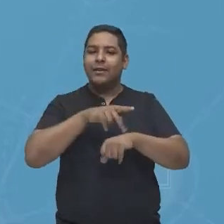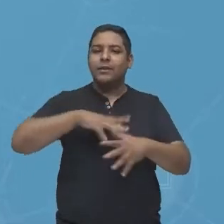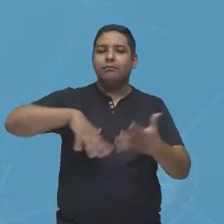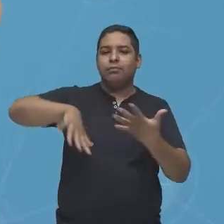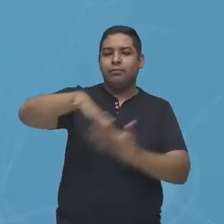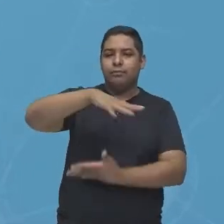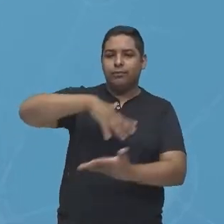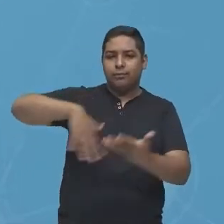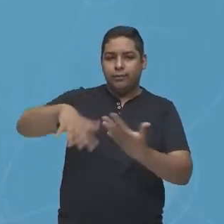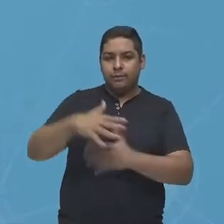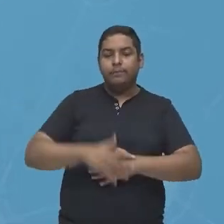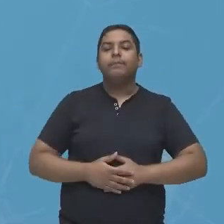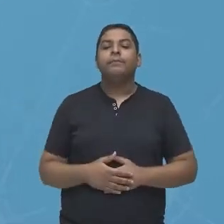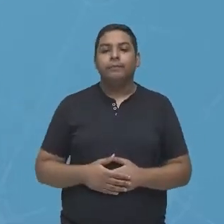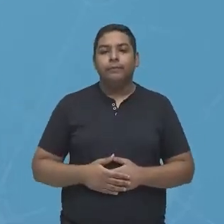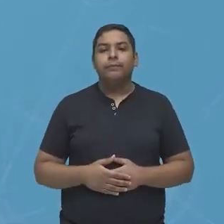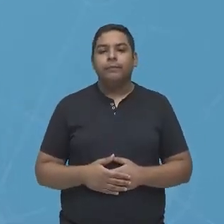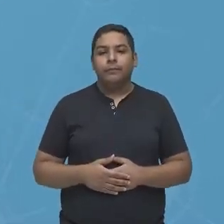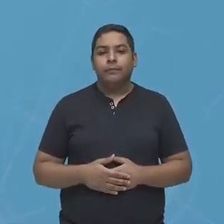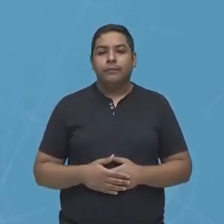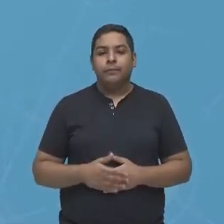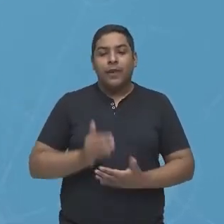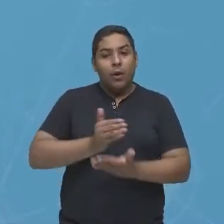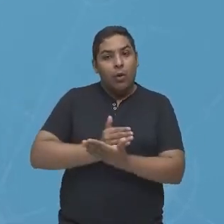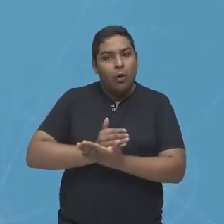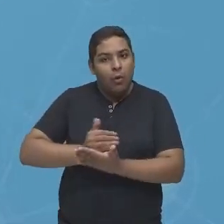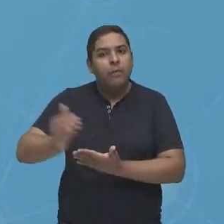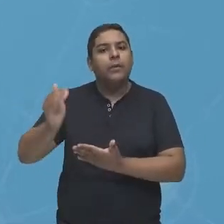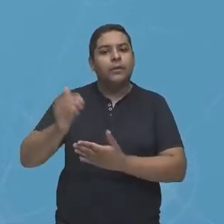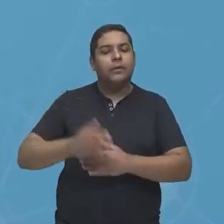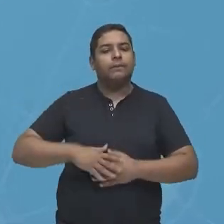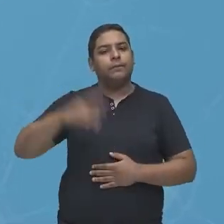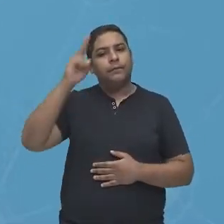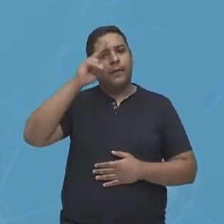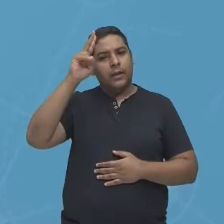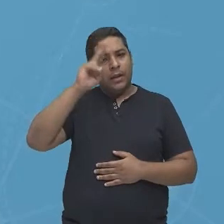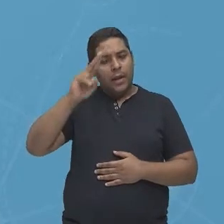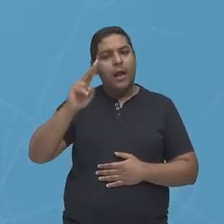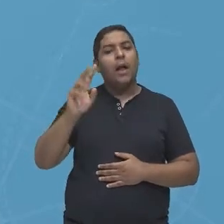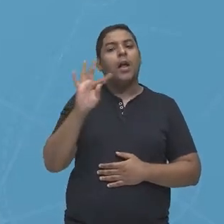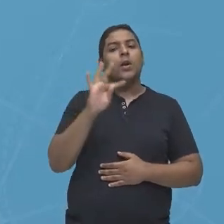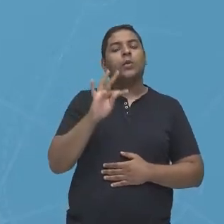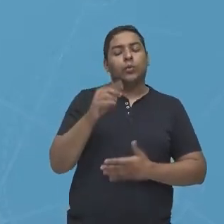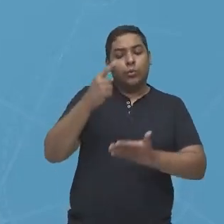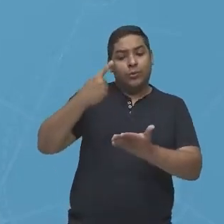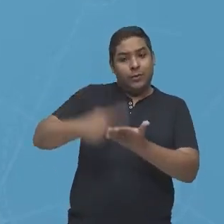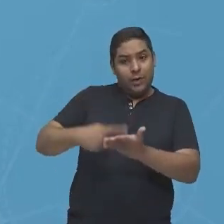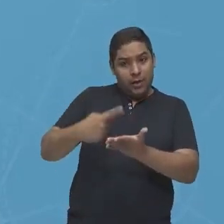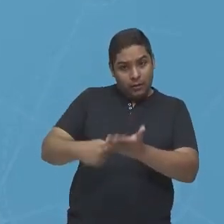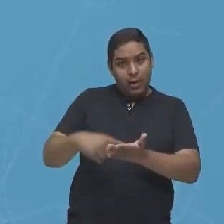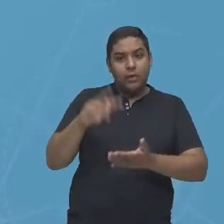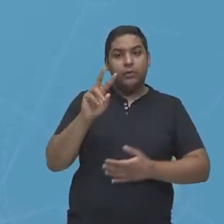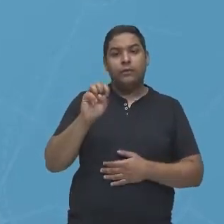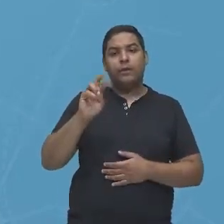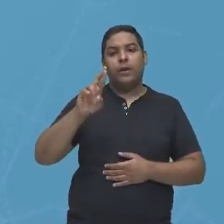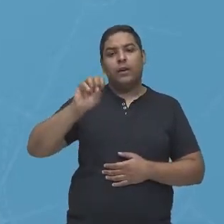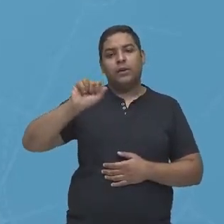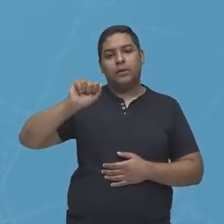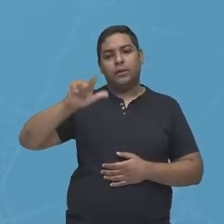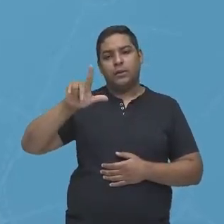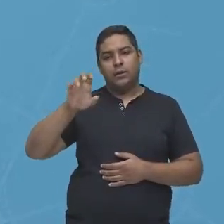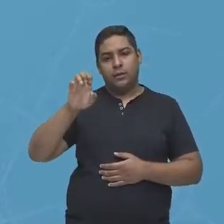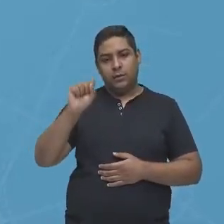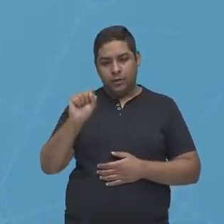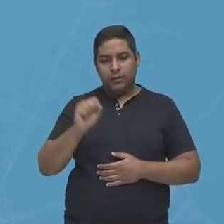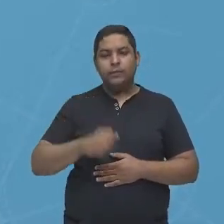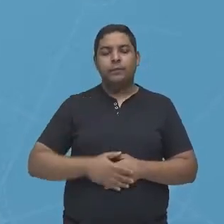primeiro passo para que nós vamos trazer na aula de hoje. Então, vocês devem lembrar que no Tratado de Versalhes, apesar de muitos países envolvidos na Primeira